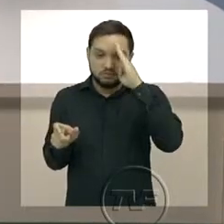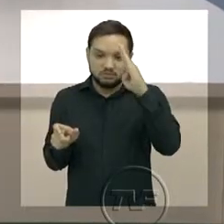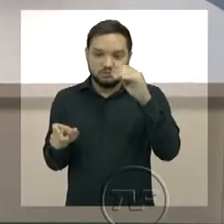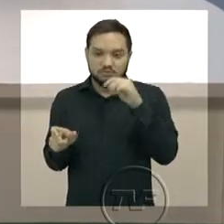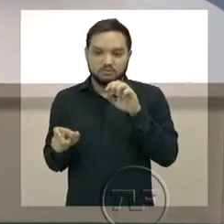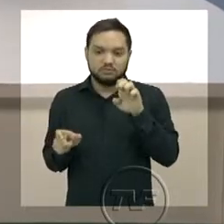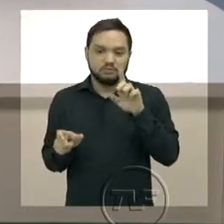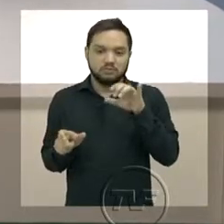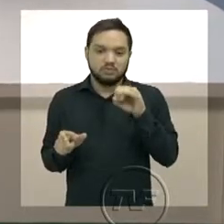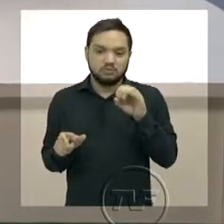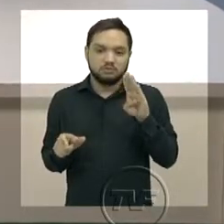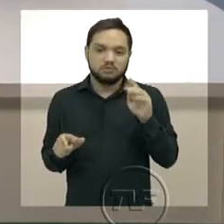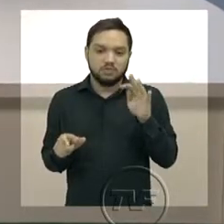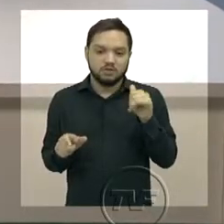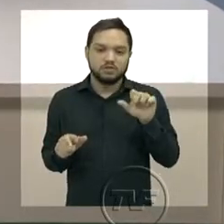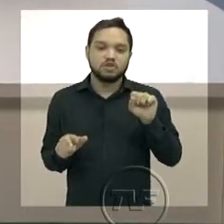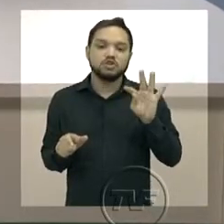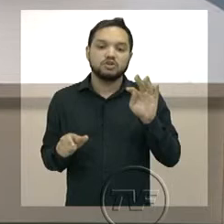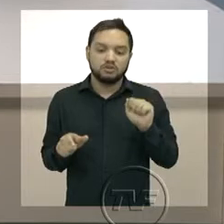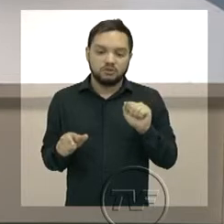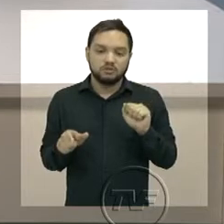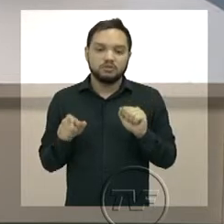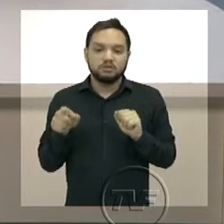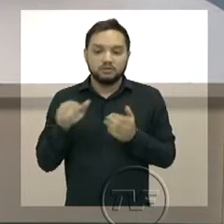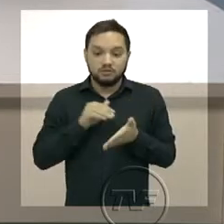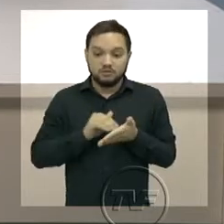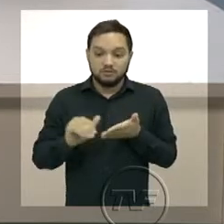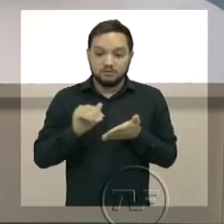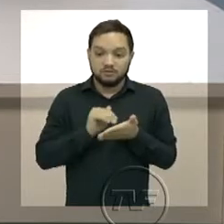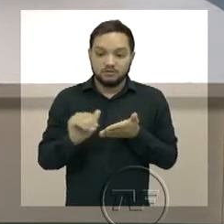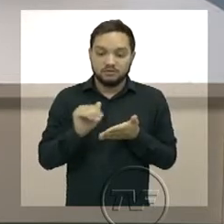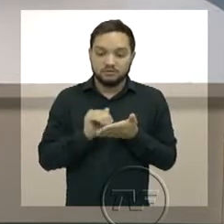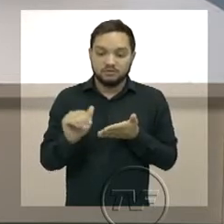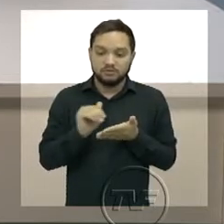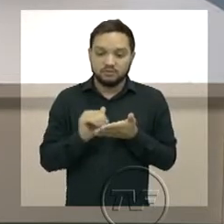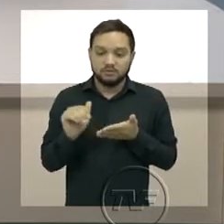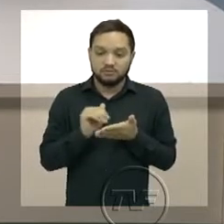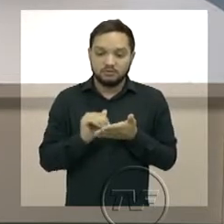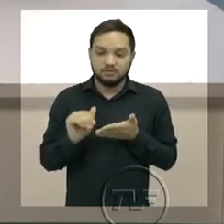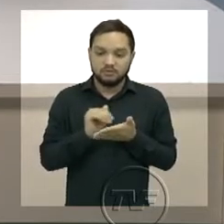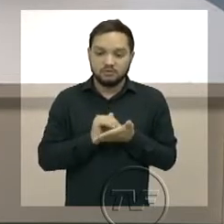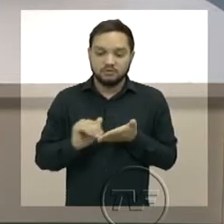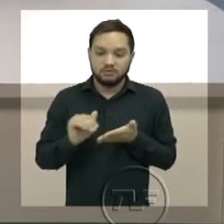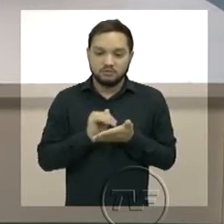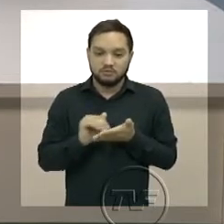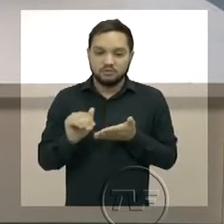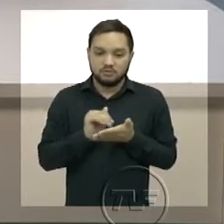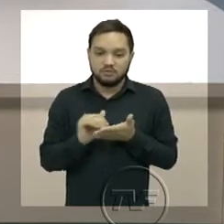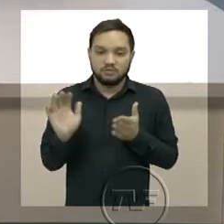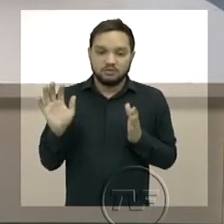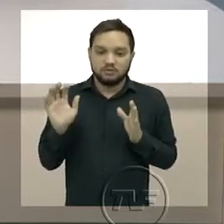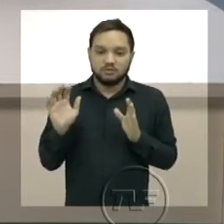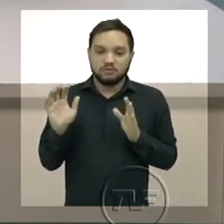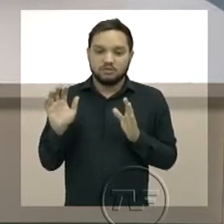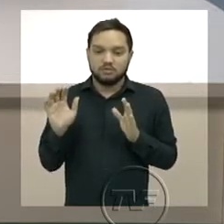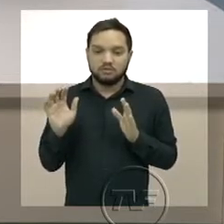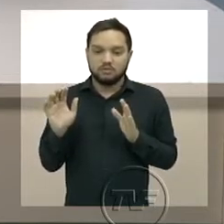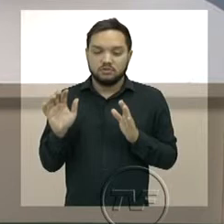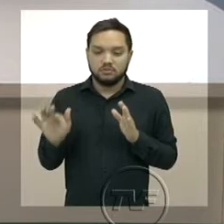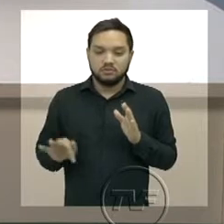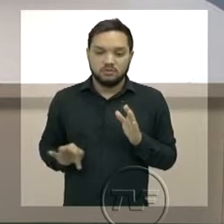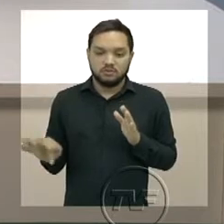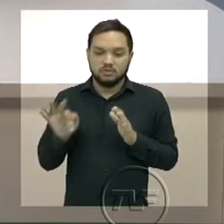Elcio Batista. Que é o secretário de Ações, Articulações